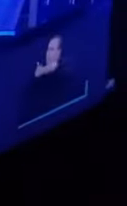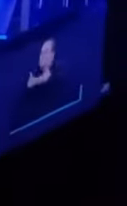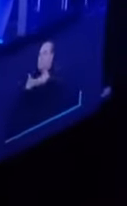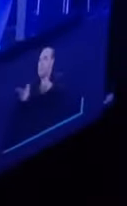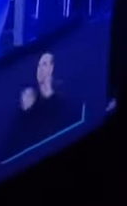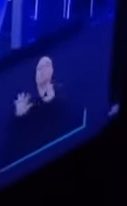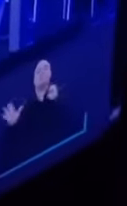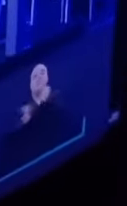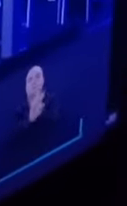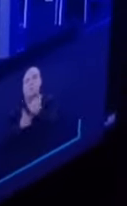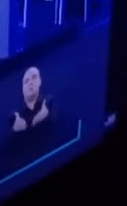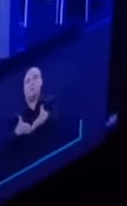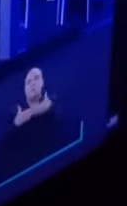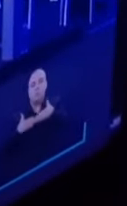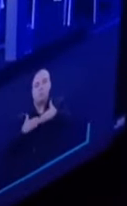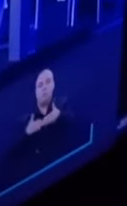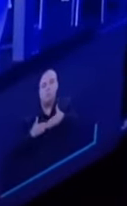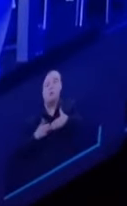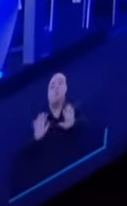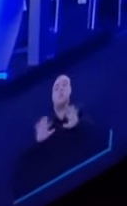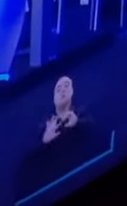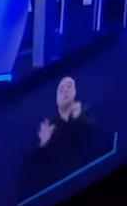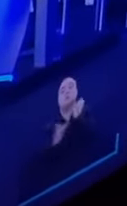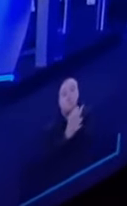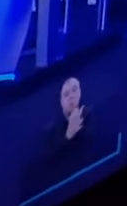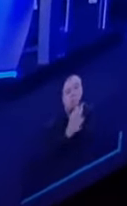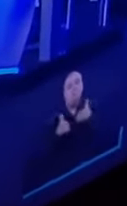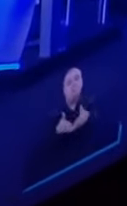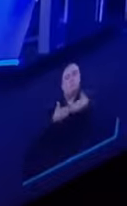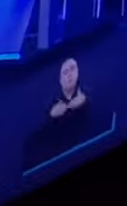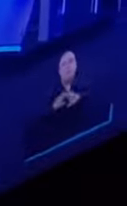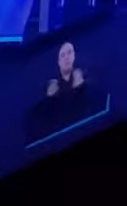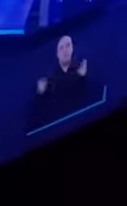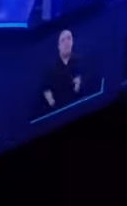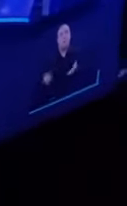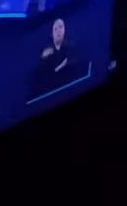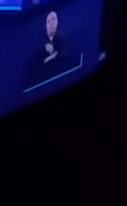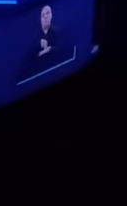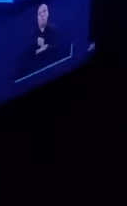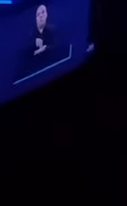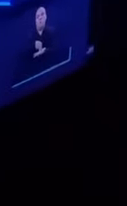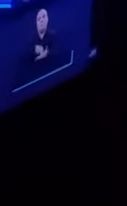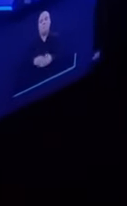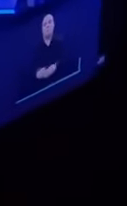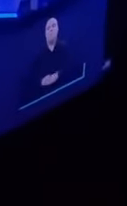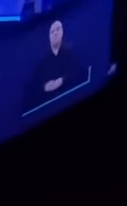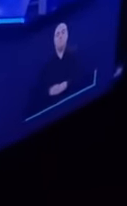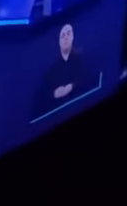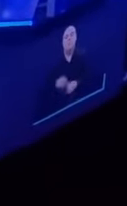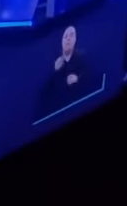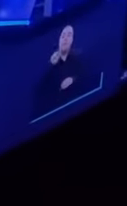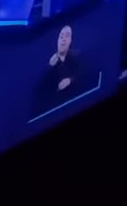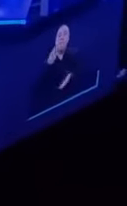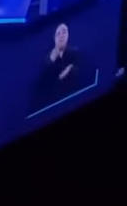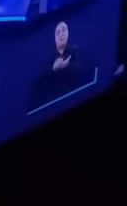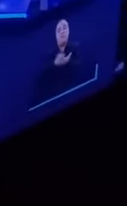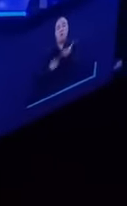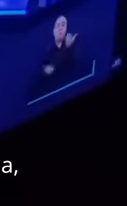segura fica bem aqui ó Segura Palco ah que isso tá